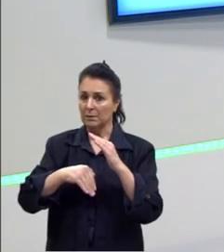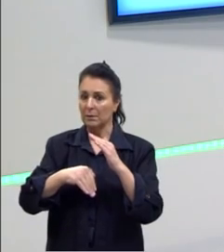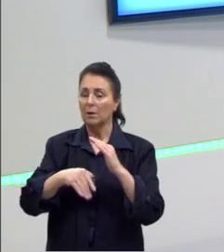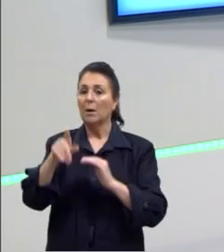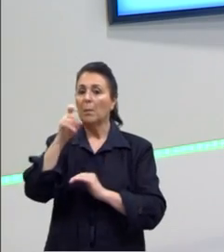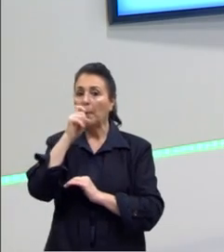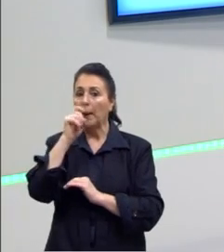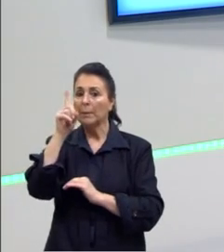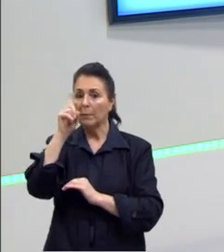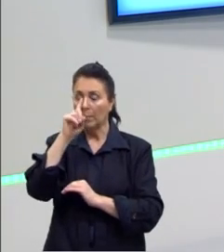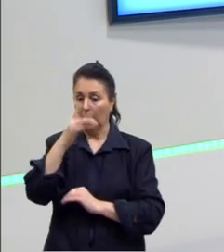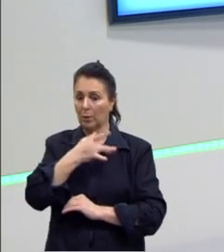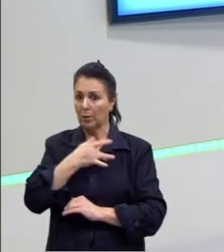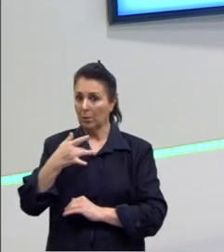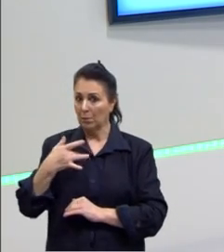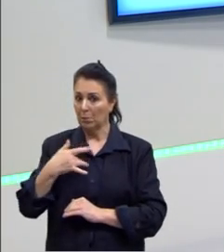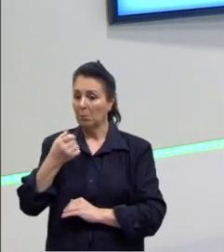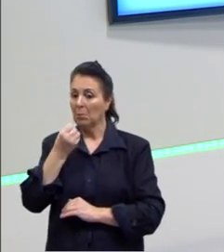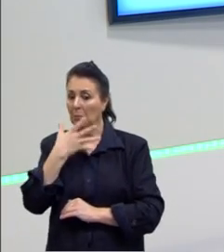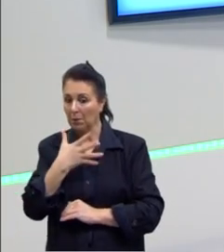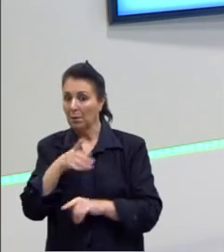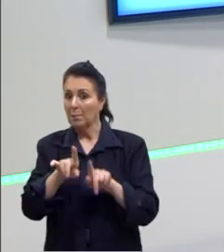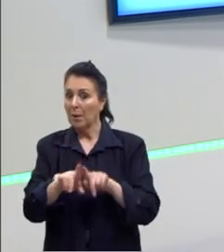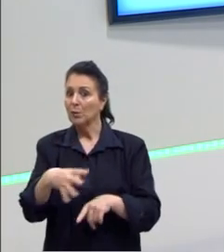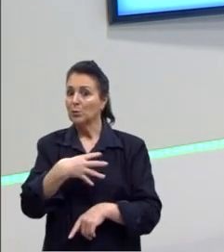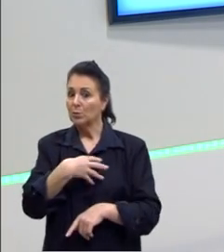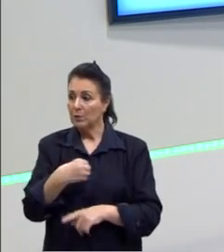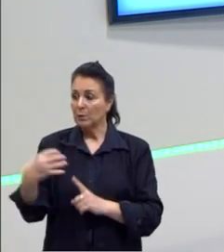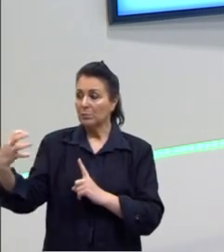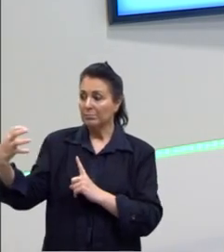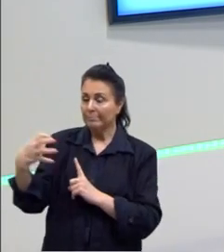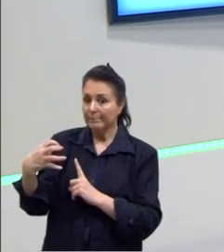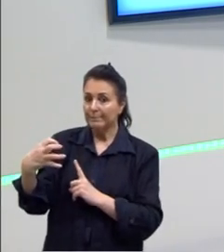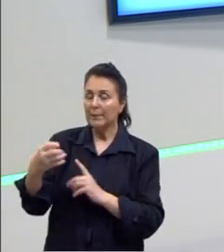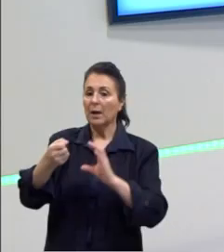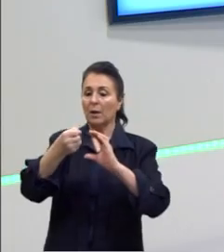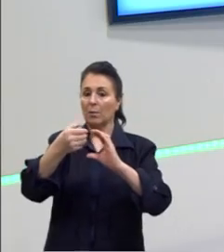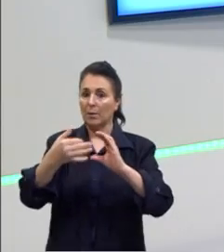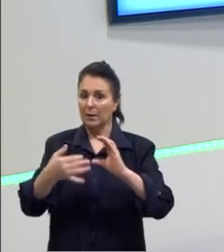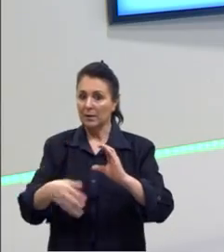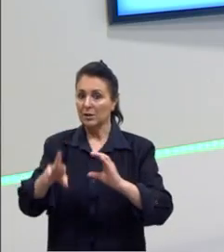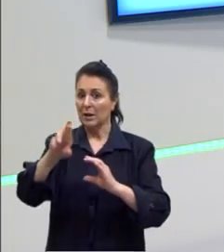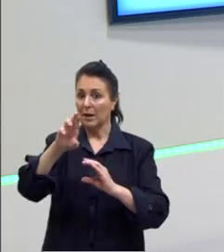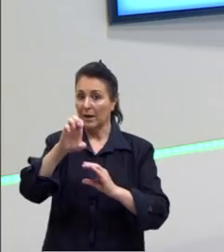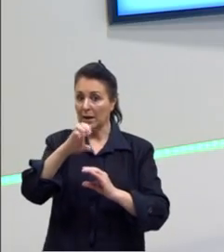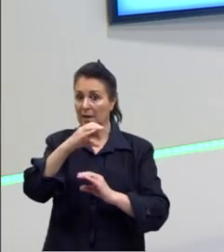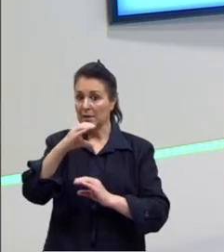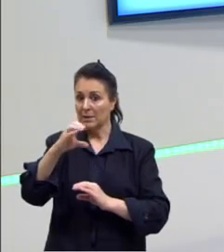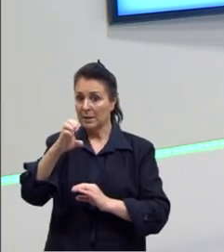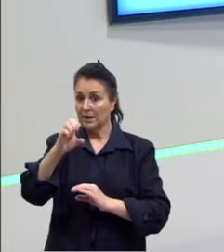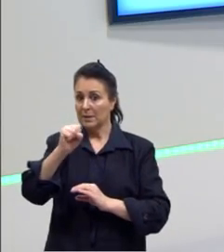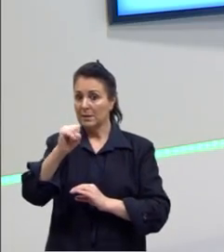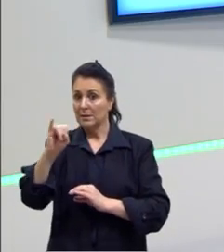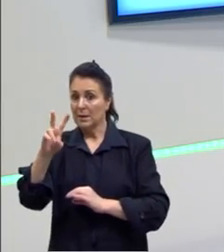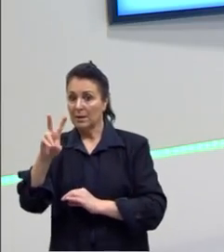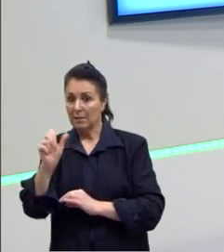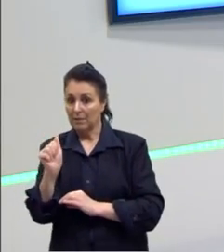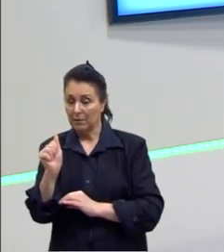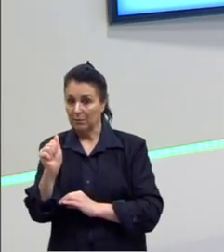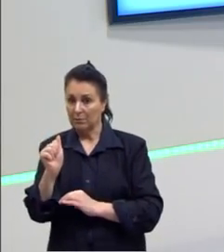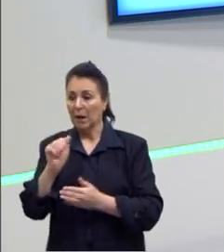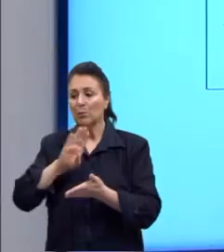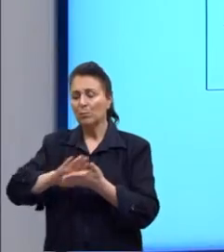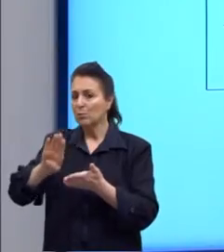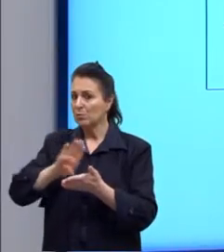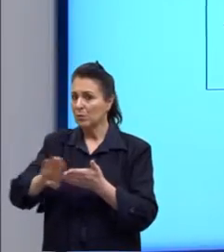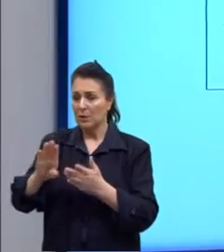pais são saudáveis e os filhos são afetados aí já é uma característica também recessiva tá aí tu já exclui as opções